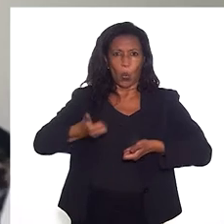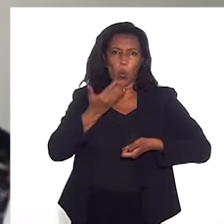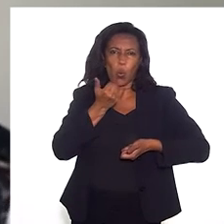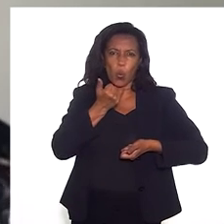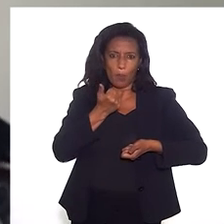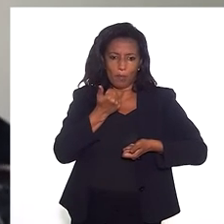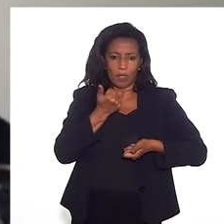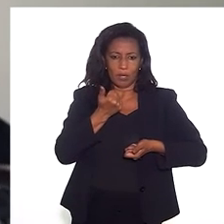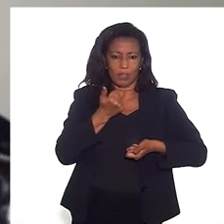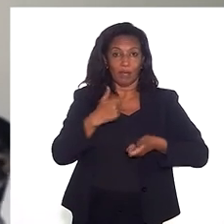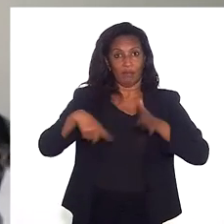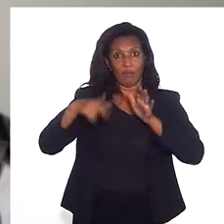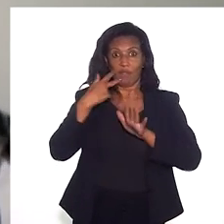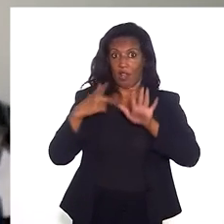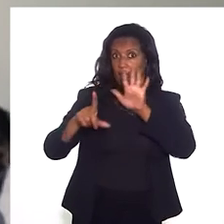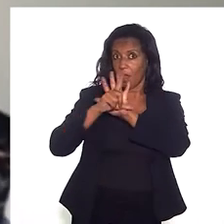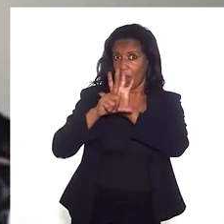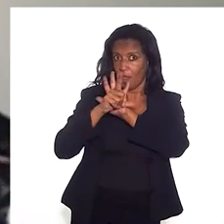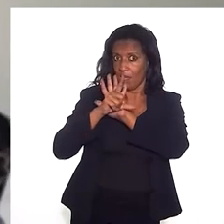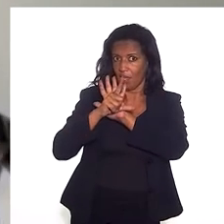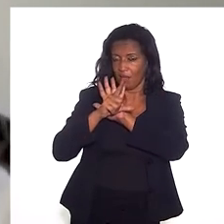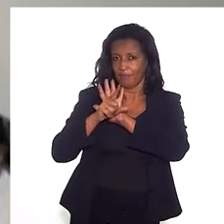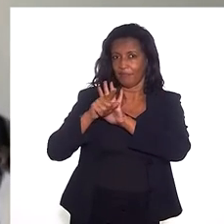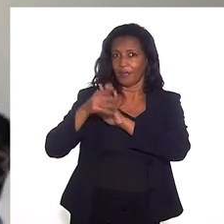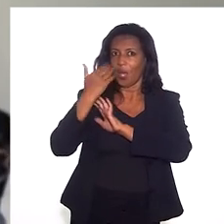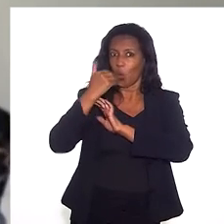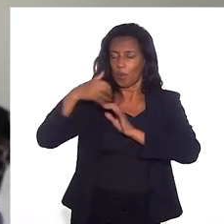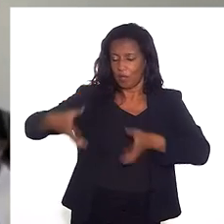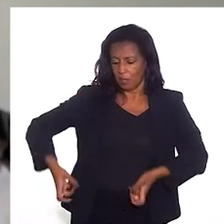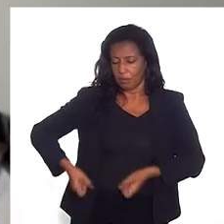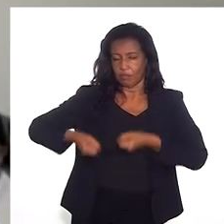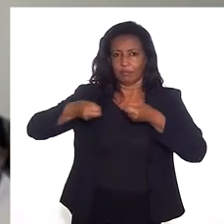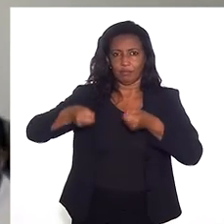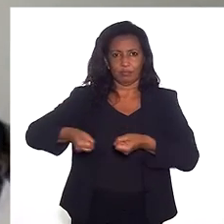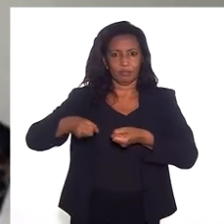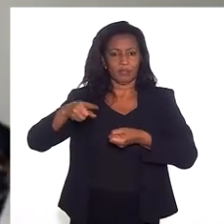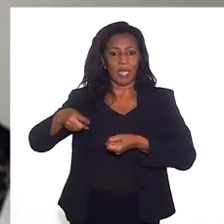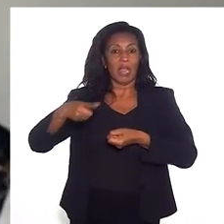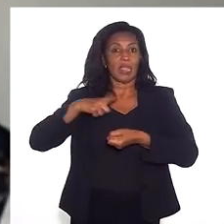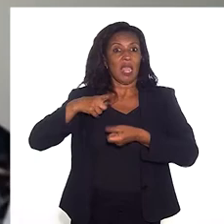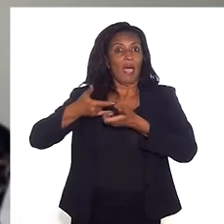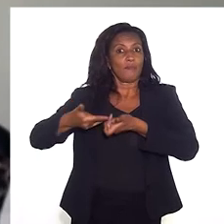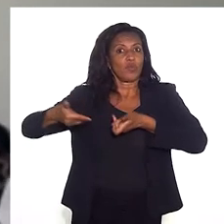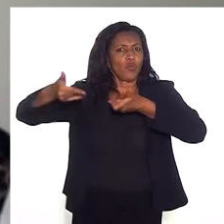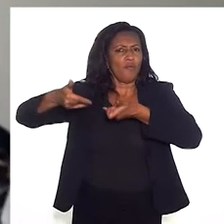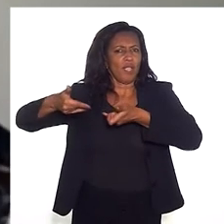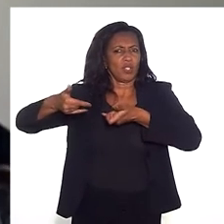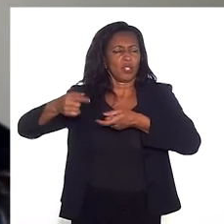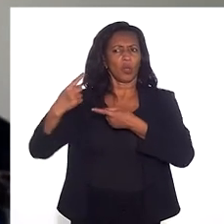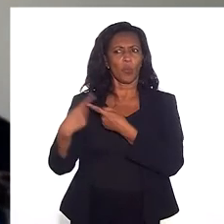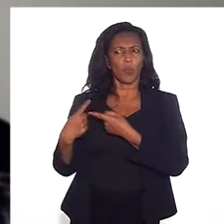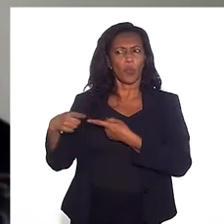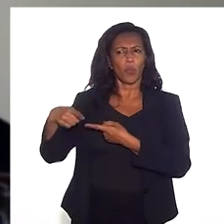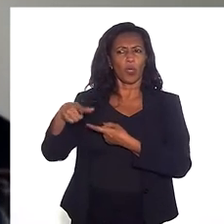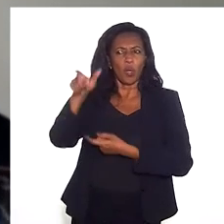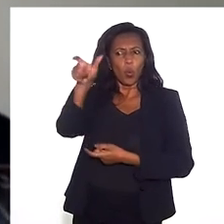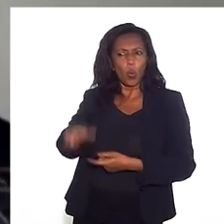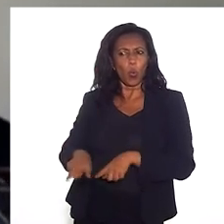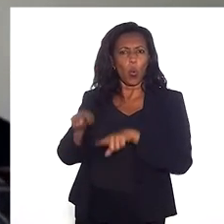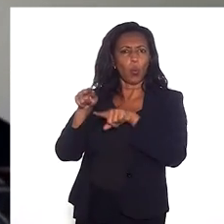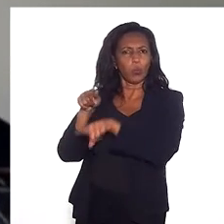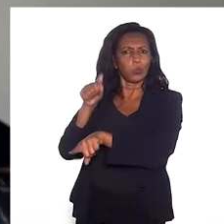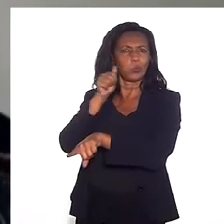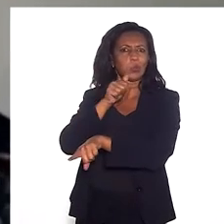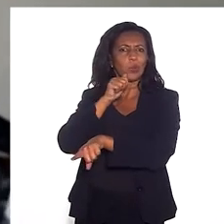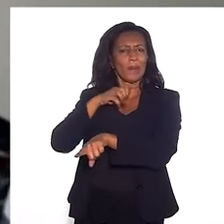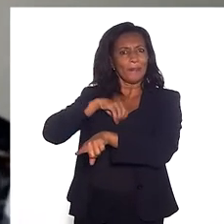nas cestas básicas, dizer por meio de lei, né? Existe uma lei que vai dizer que nas cestas básicas deve ter um absorvente, porque